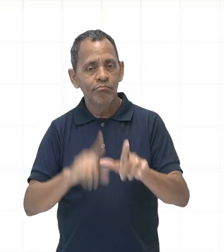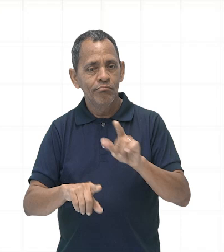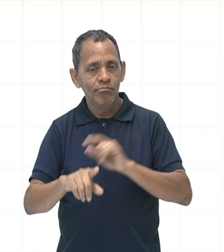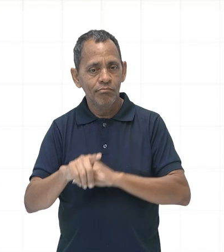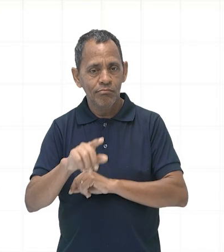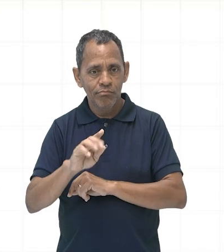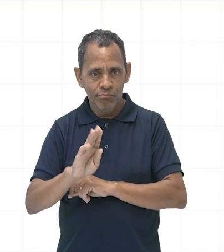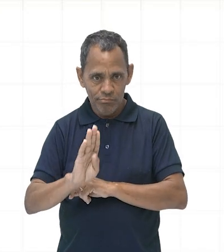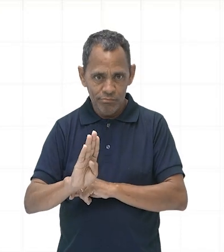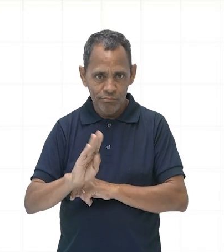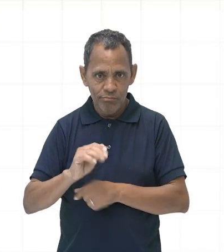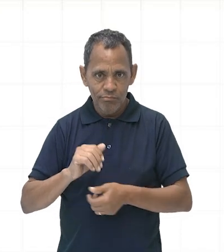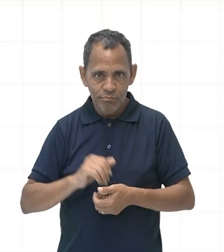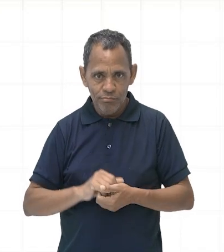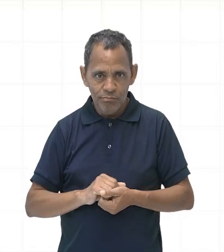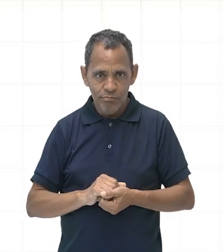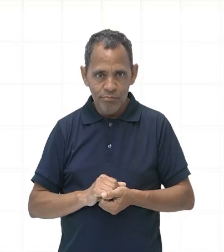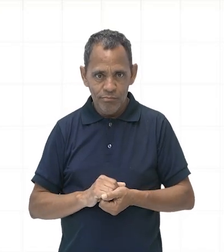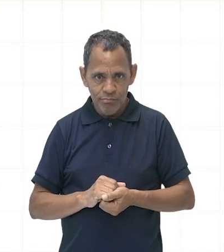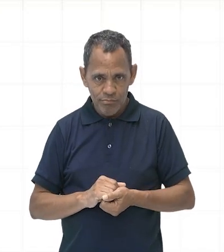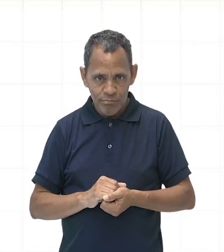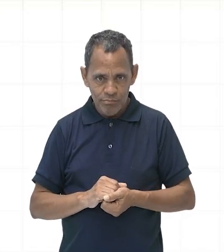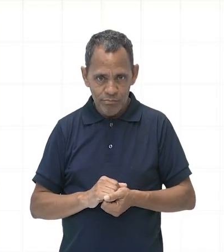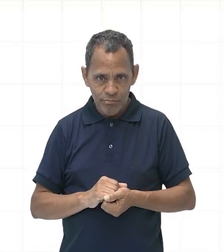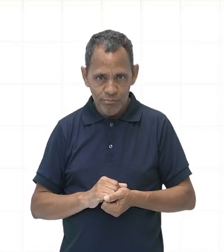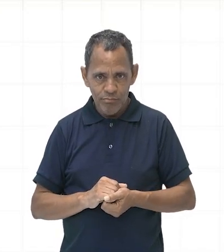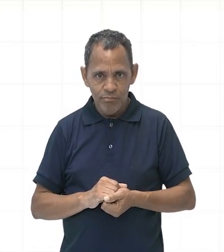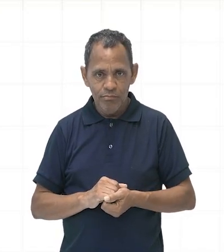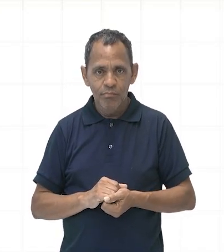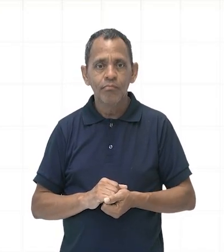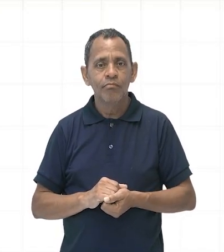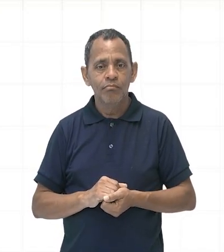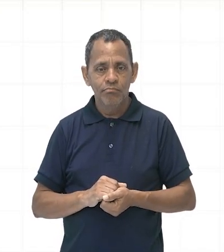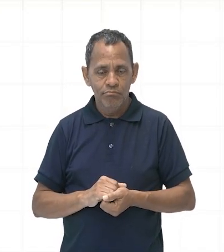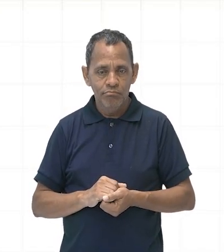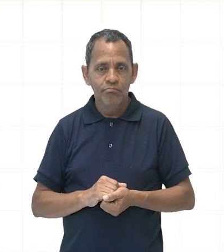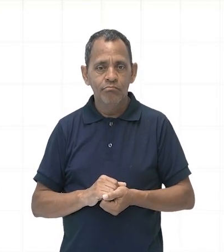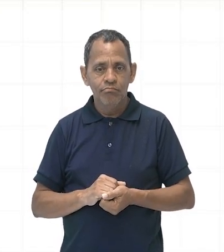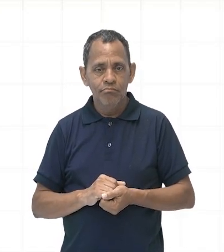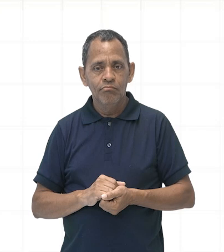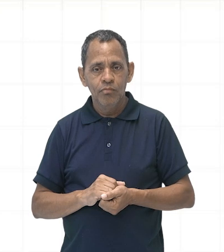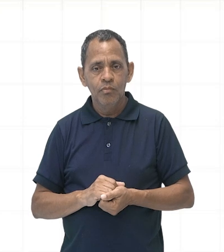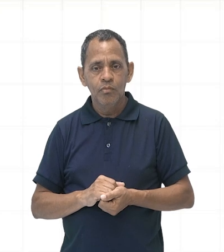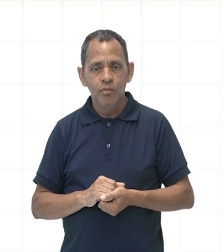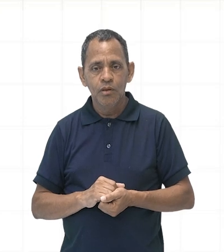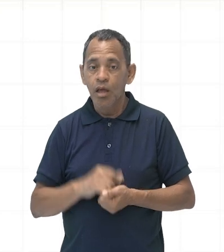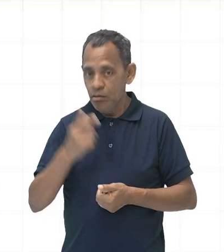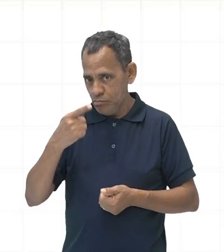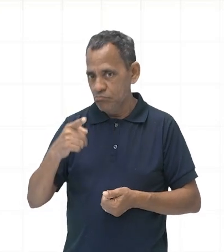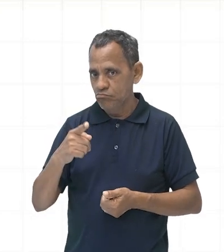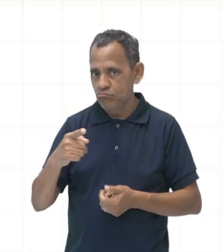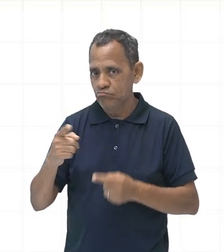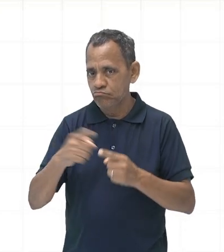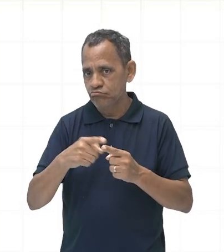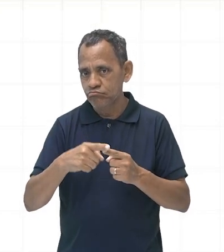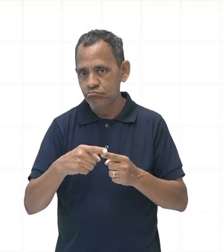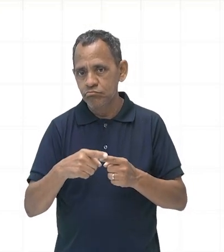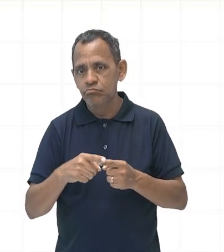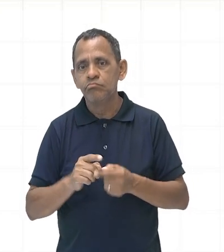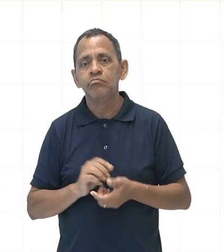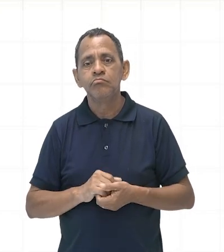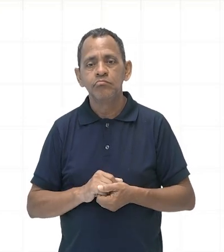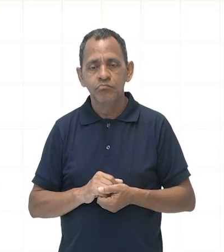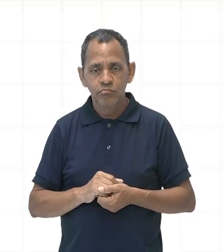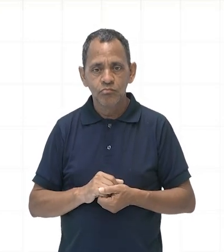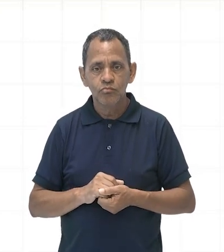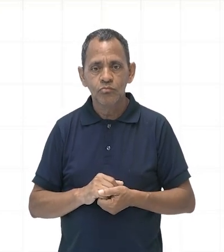B. Né? Em outras situações, a gente até chega a arredondar e falar só 1000, né? Mas